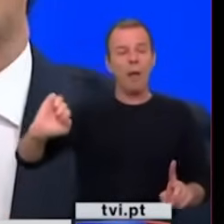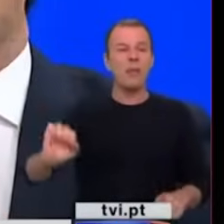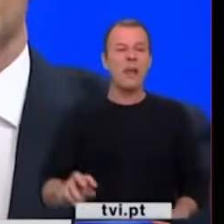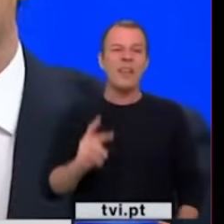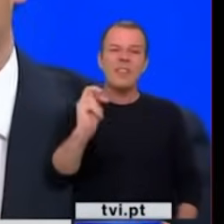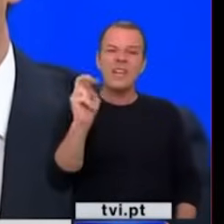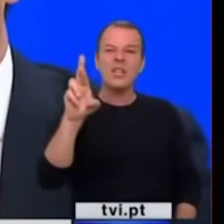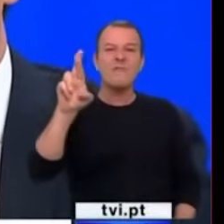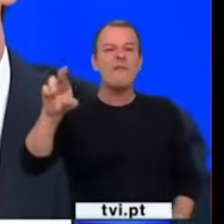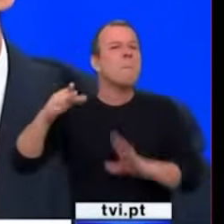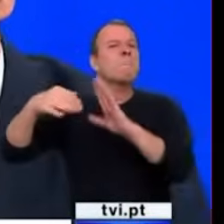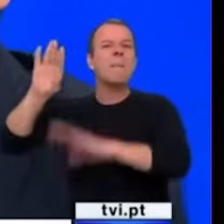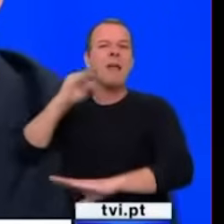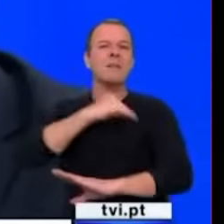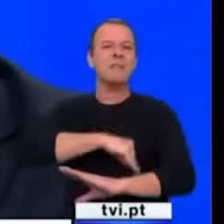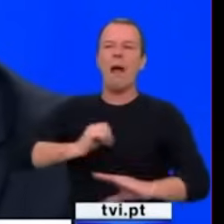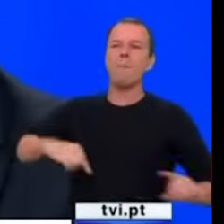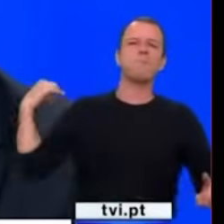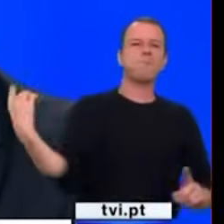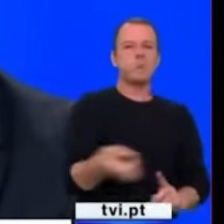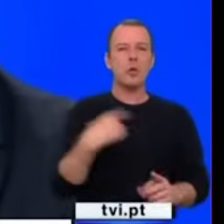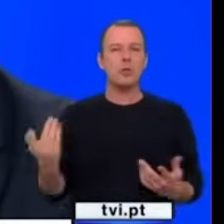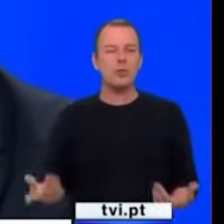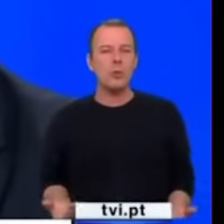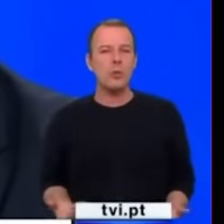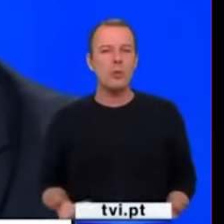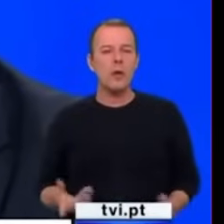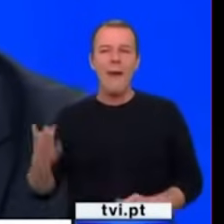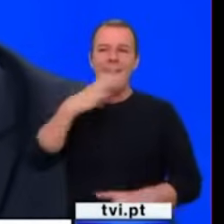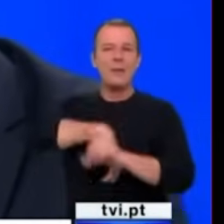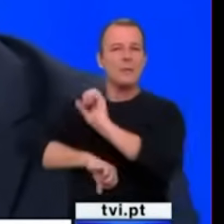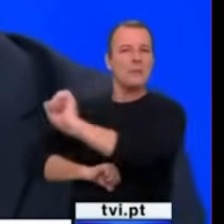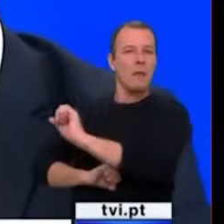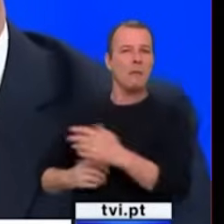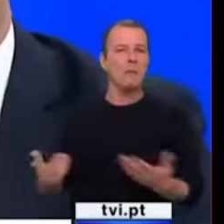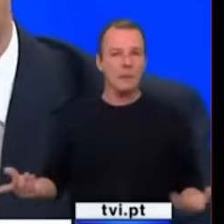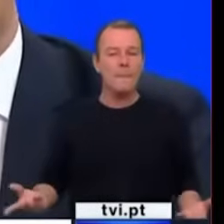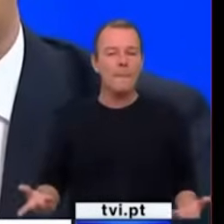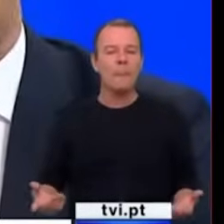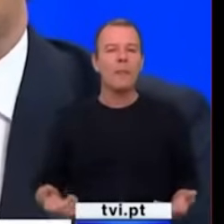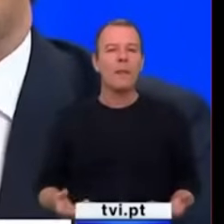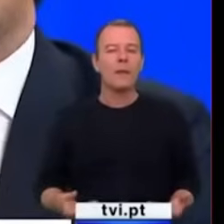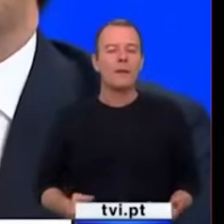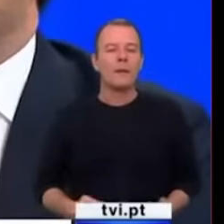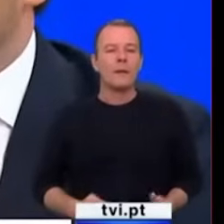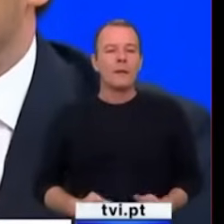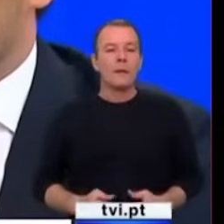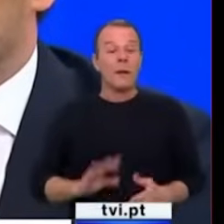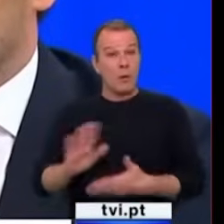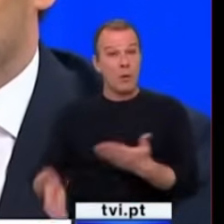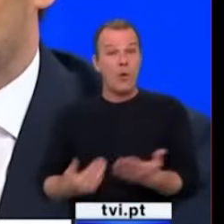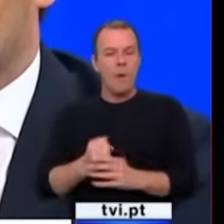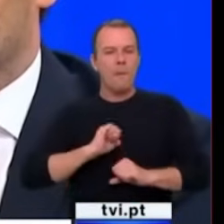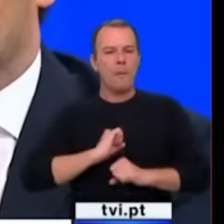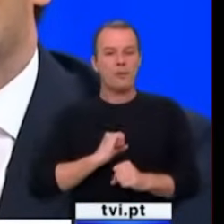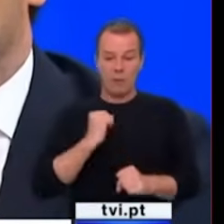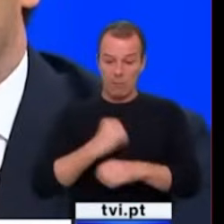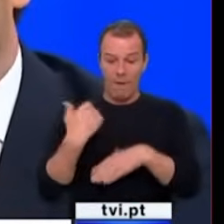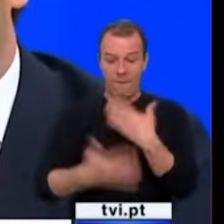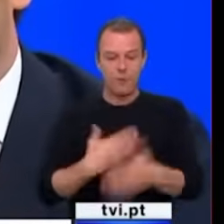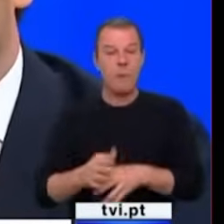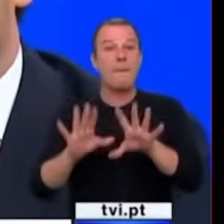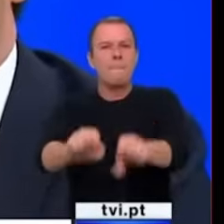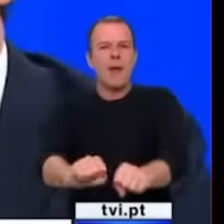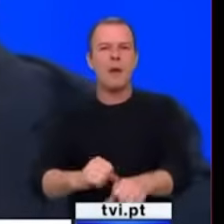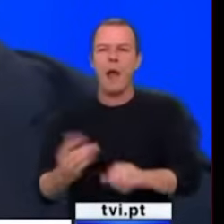Está confortável com rapaz o nosso nossa proposta deixa-me terminar a nossa proposta é de acelerar mecanismos de apreensão